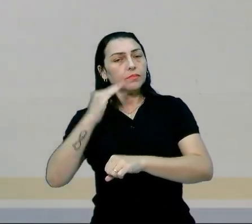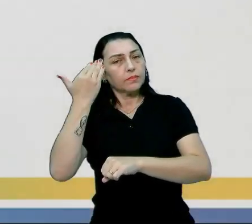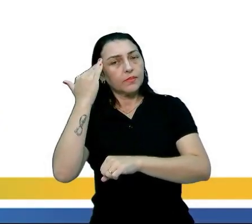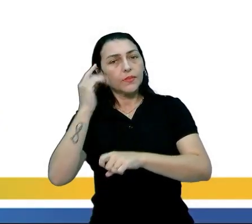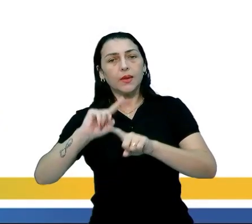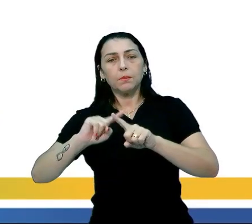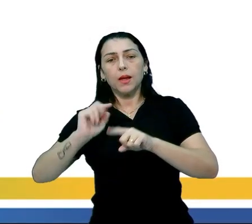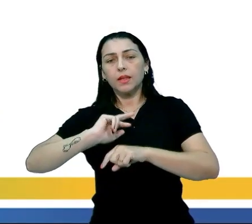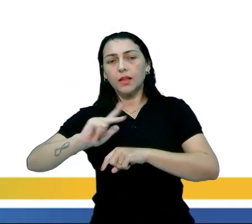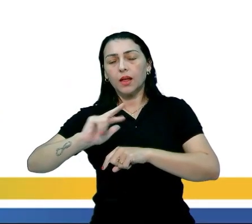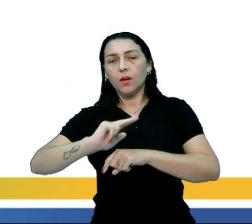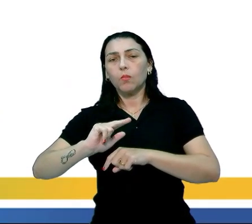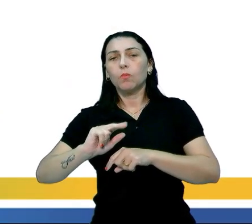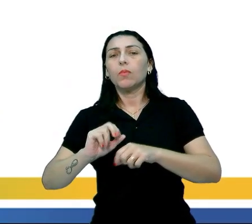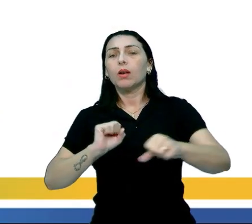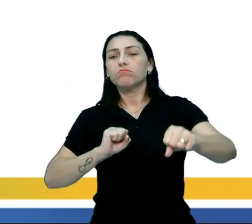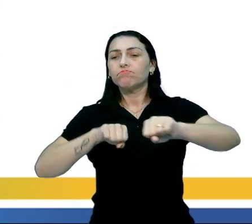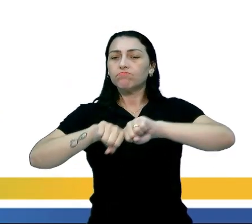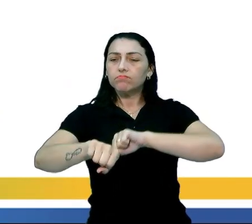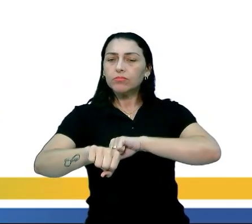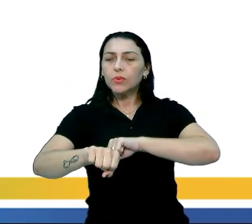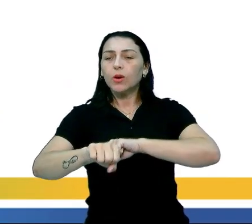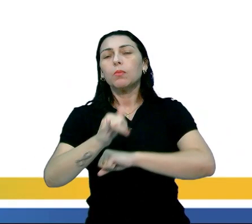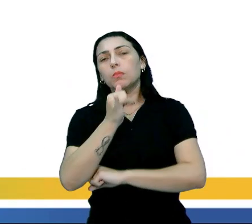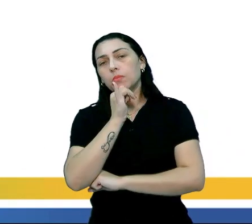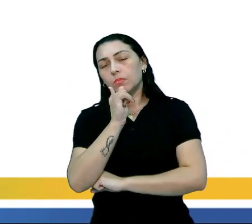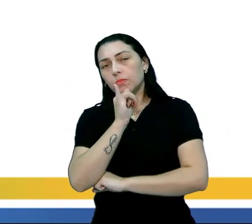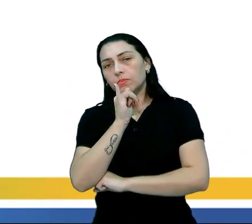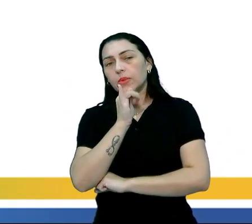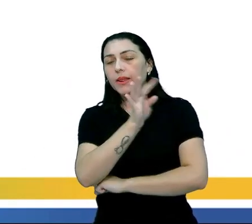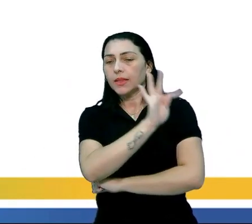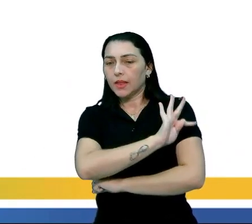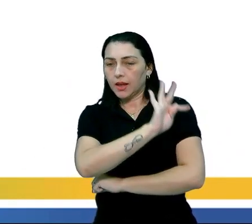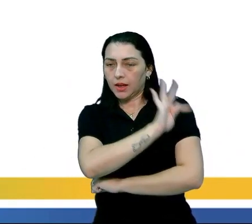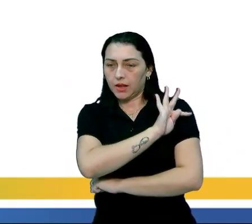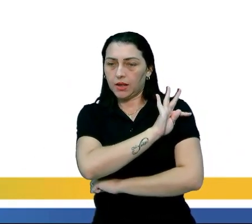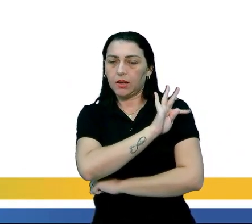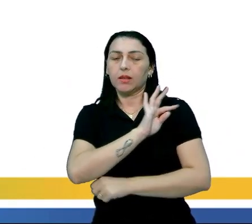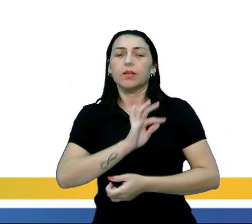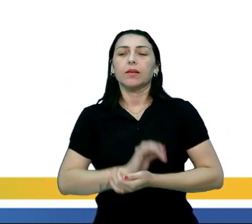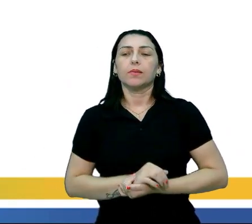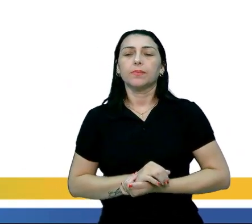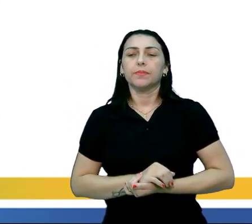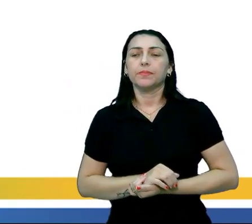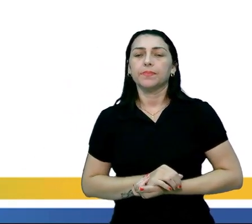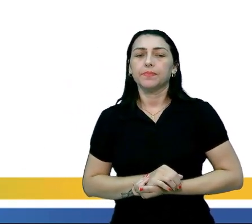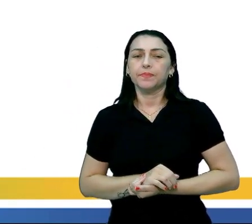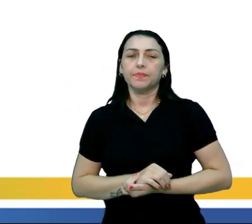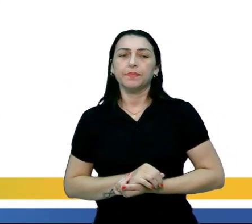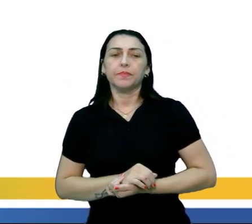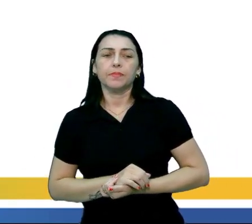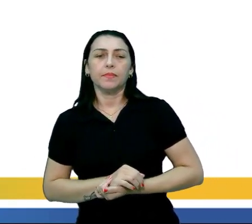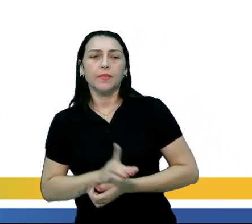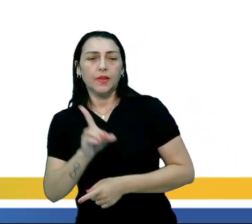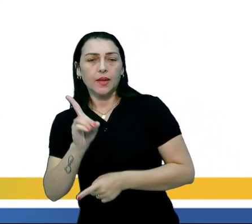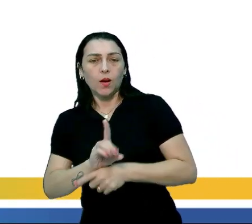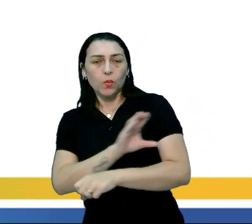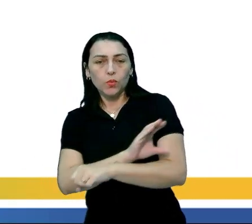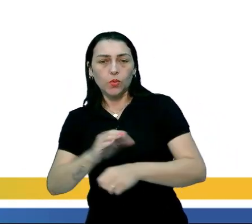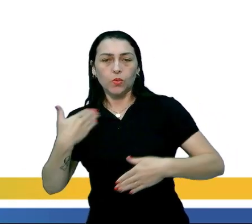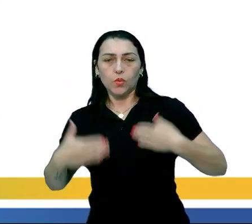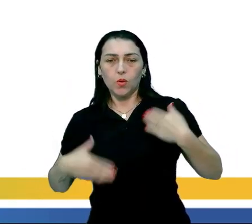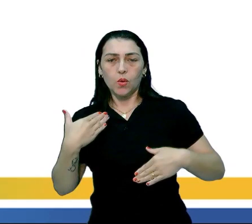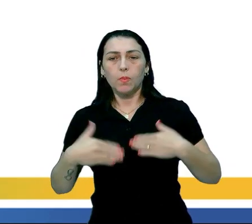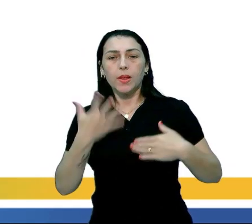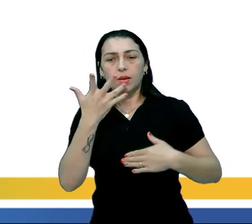mas não é relacionado aos golpes, vamos dizer assim, né? A técnica de luta de defesa. No caso da alternativa D, a cultura